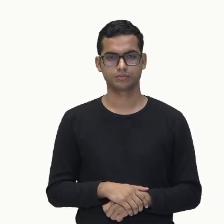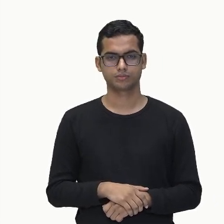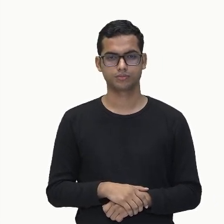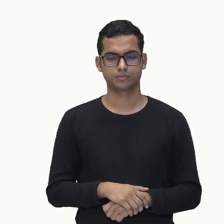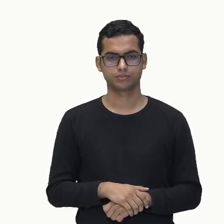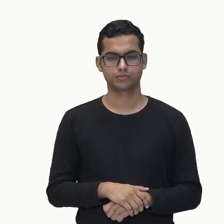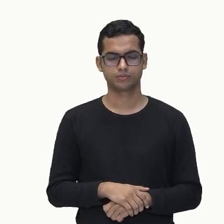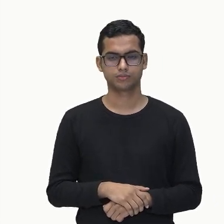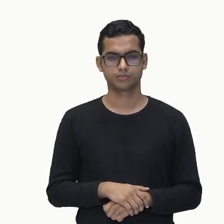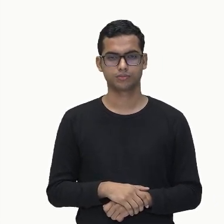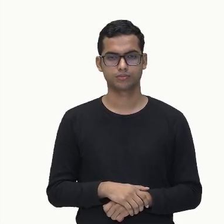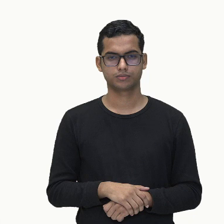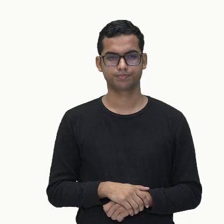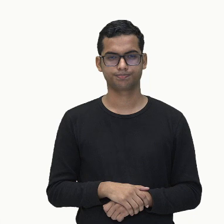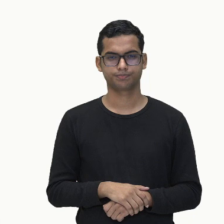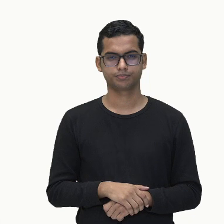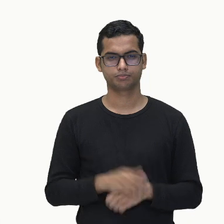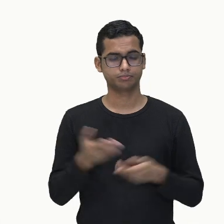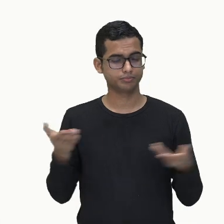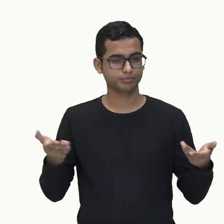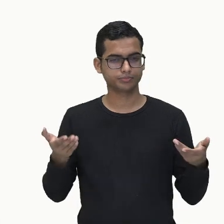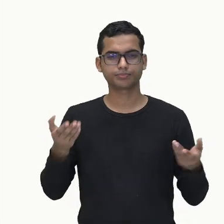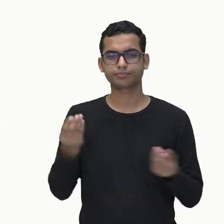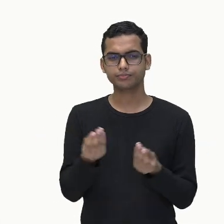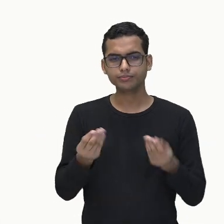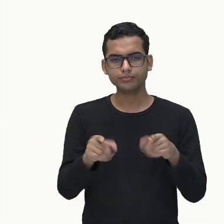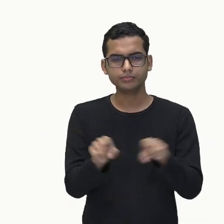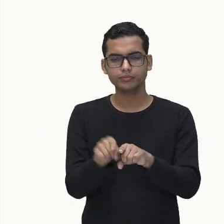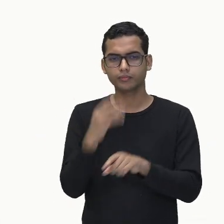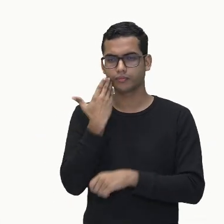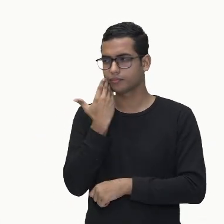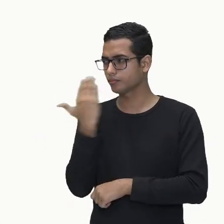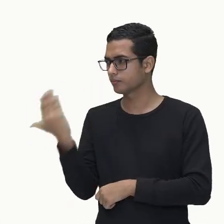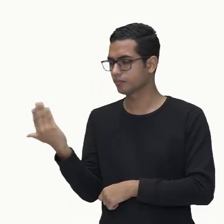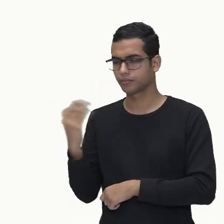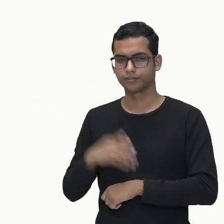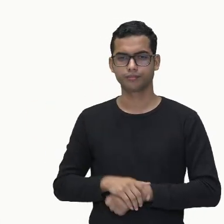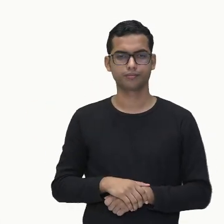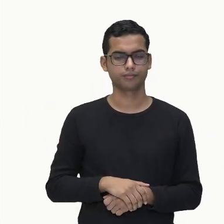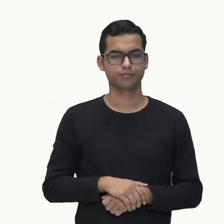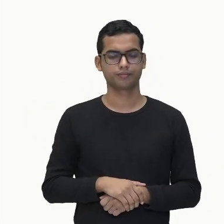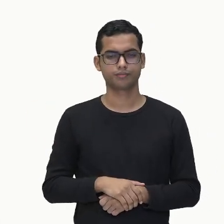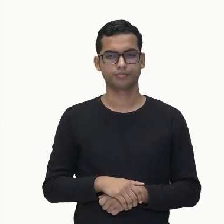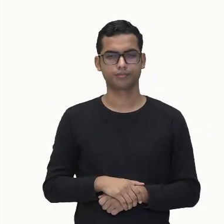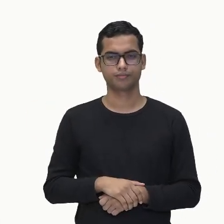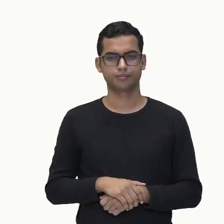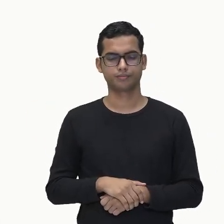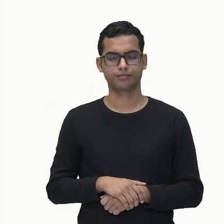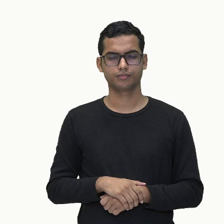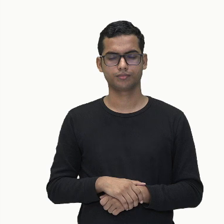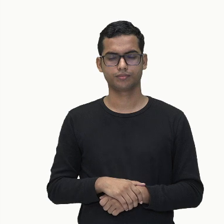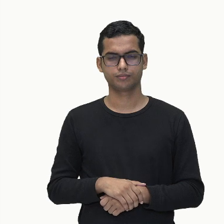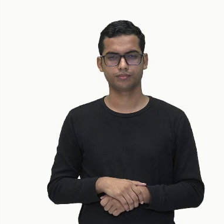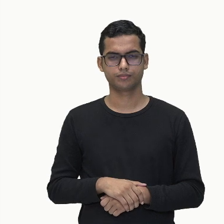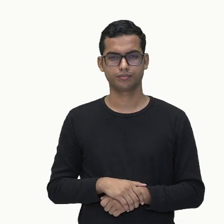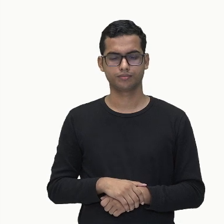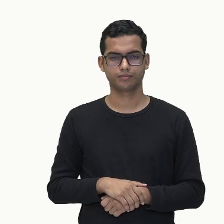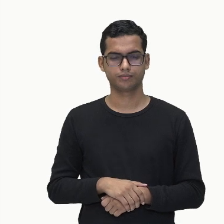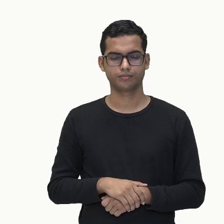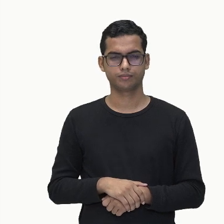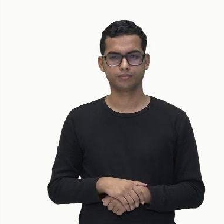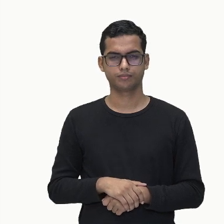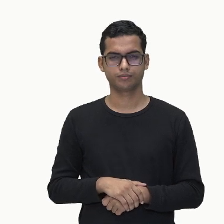eh resolver tooo qu h Mir aqui ten Prim umem